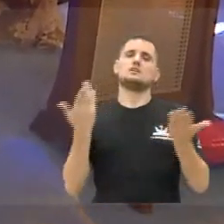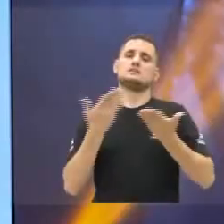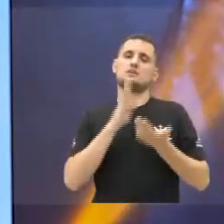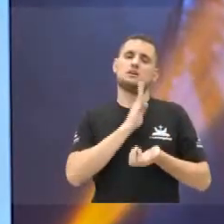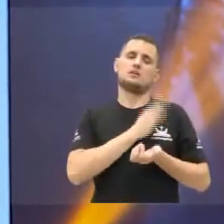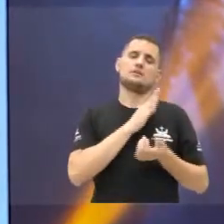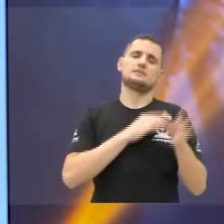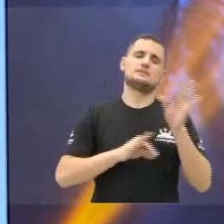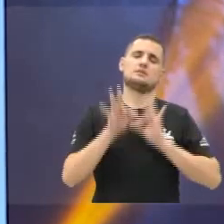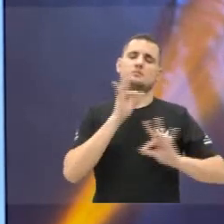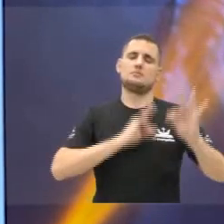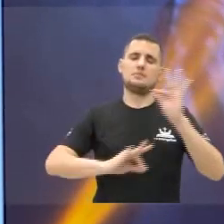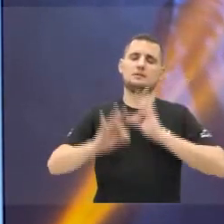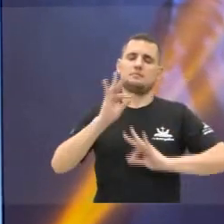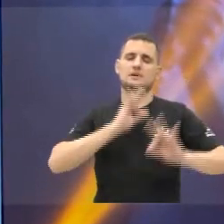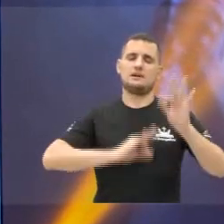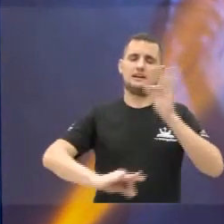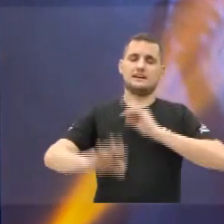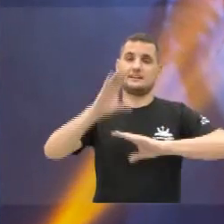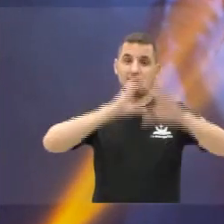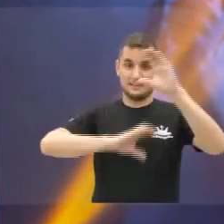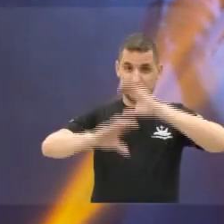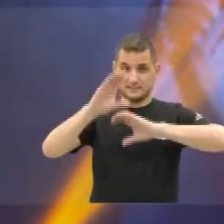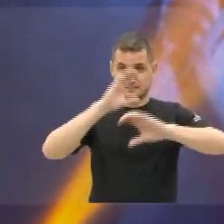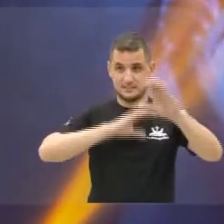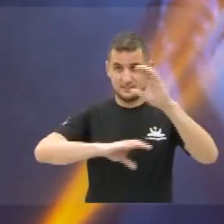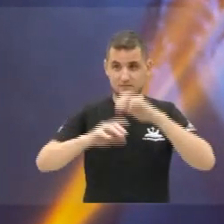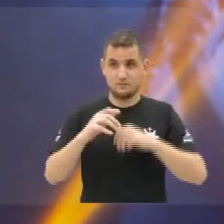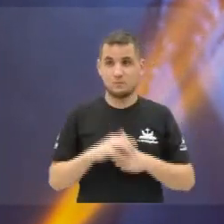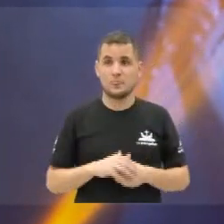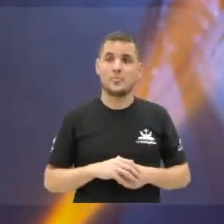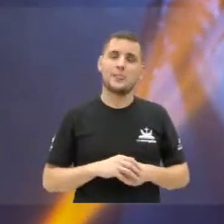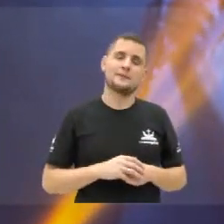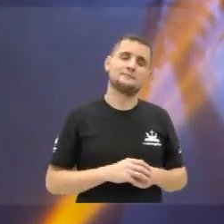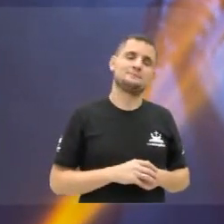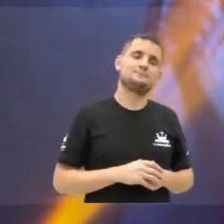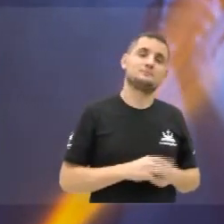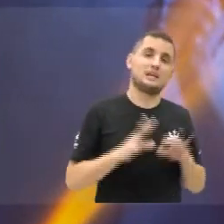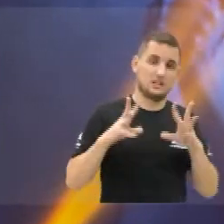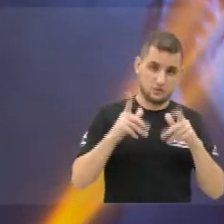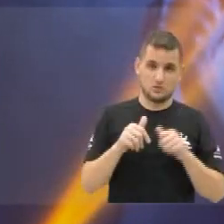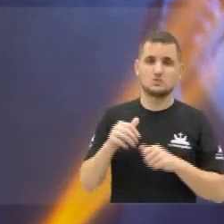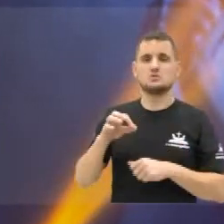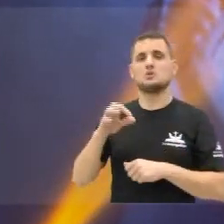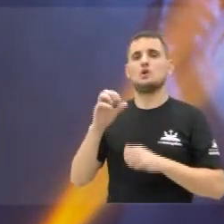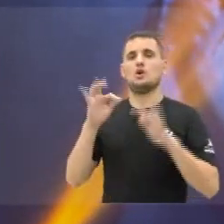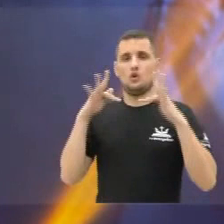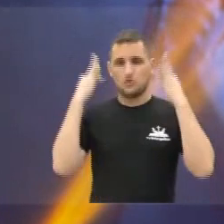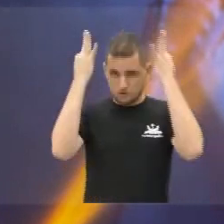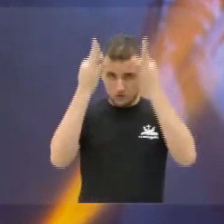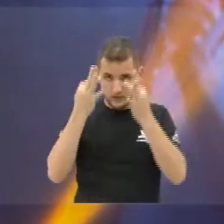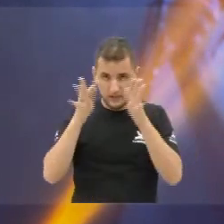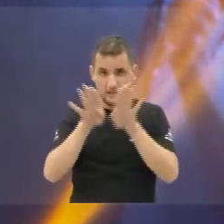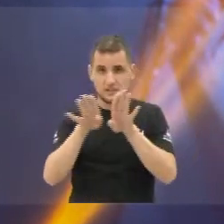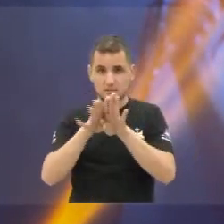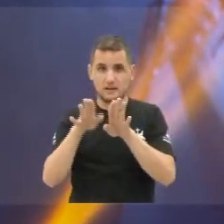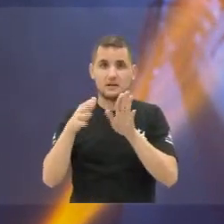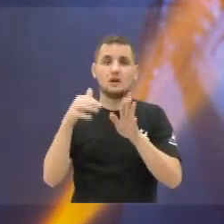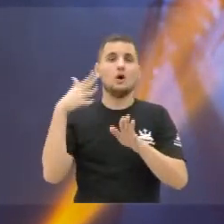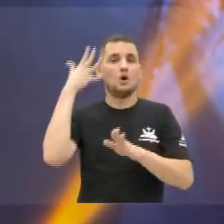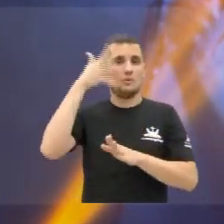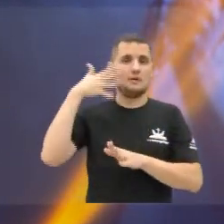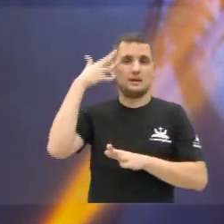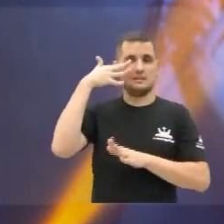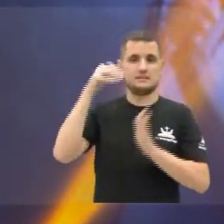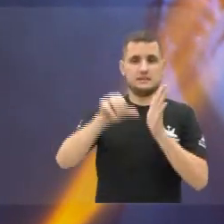coração. Vamos cantar. Até o Frei Vi, Roberto Tanuz, a Claudinha, para esse momento de adoração. Teremos aí pelo